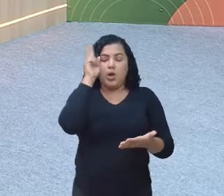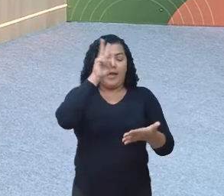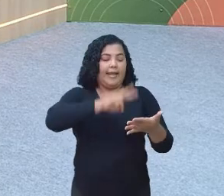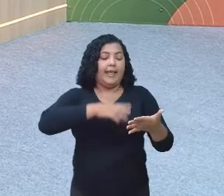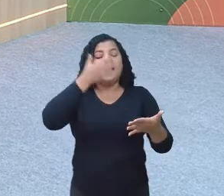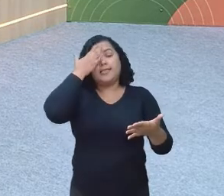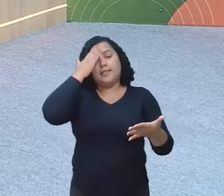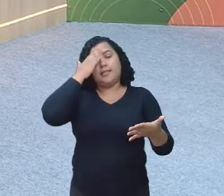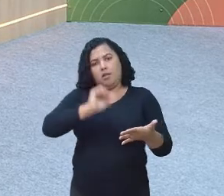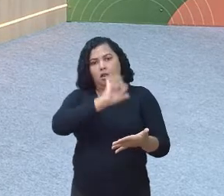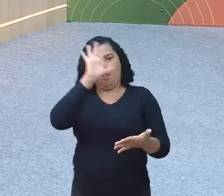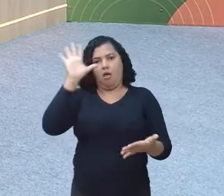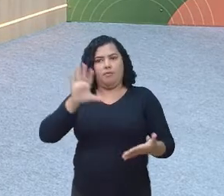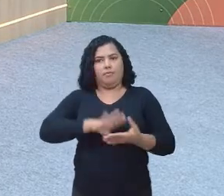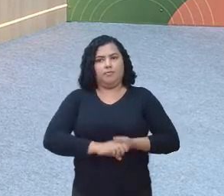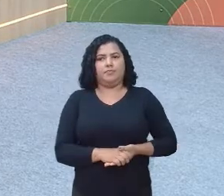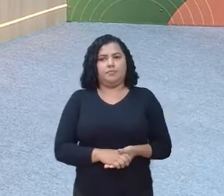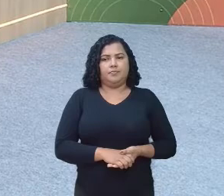o texto.